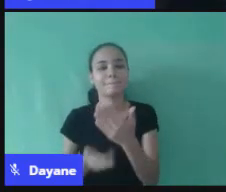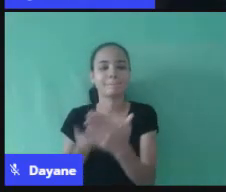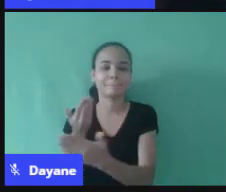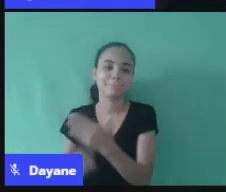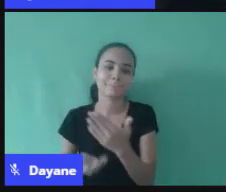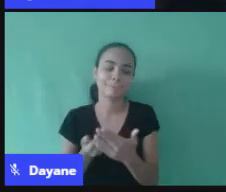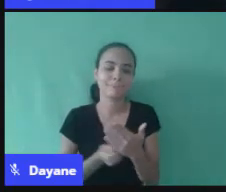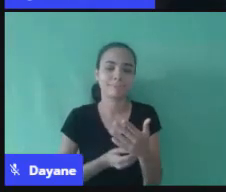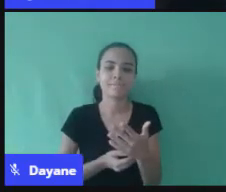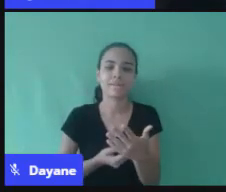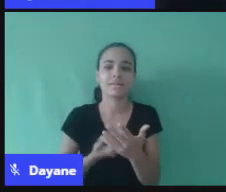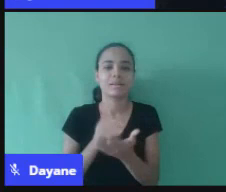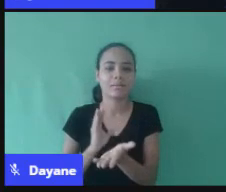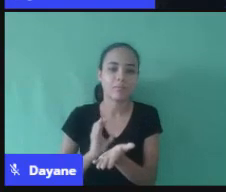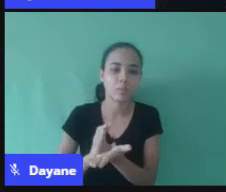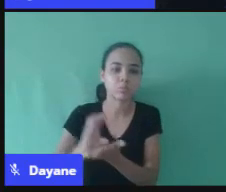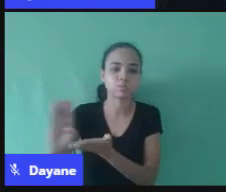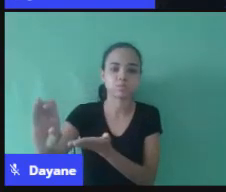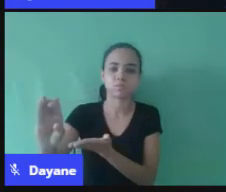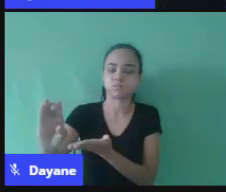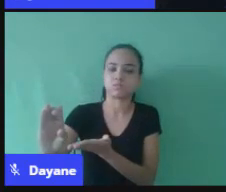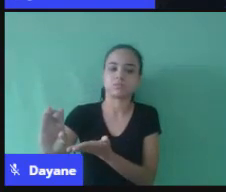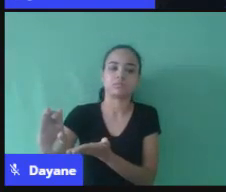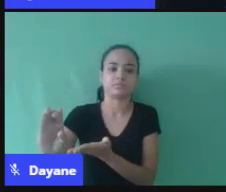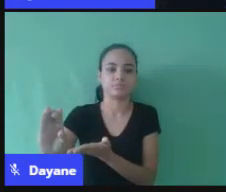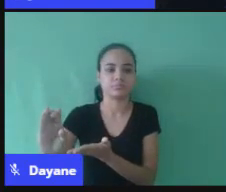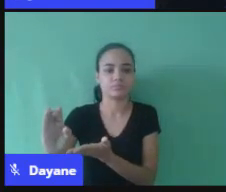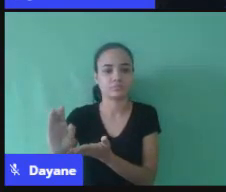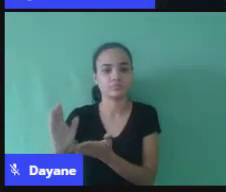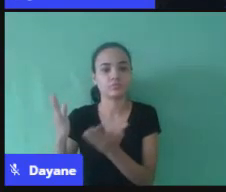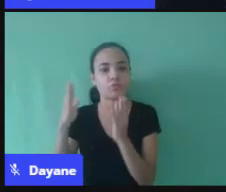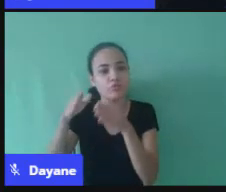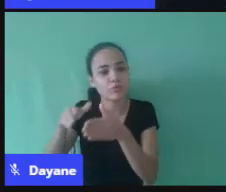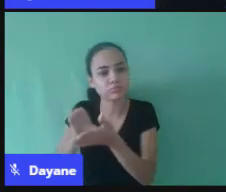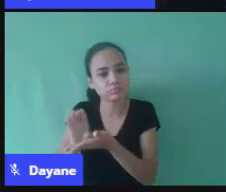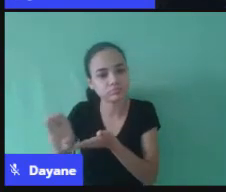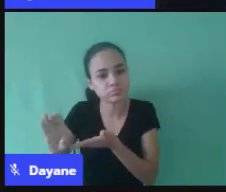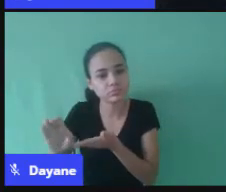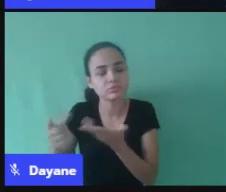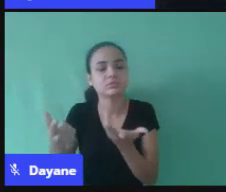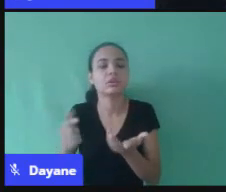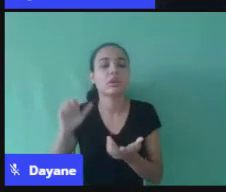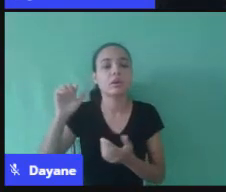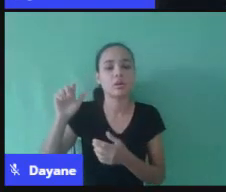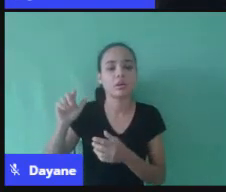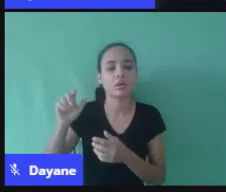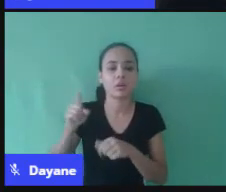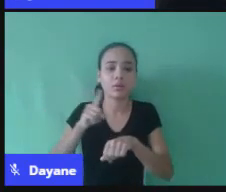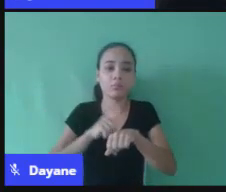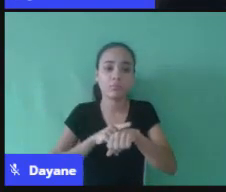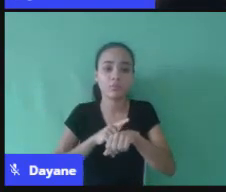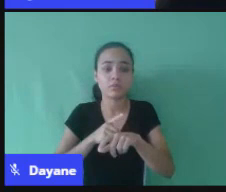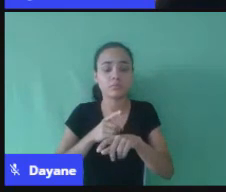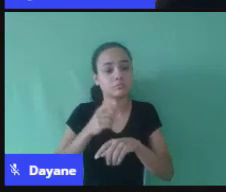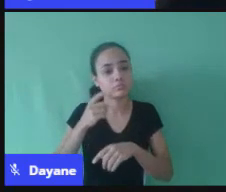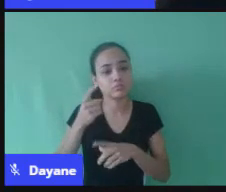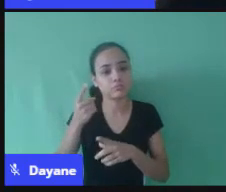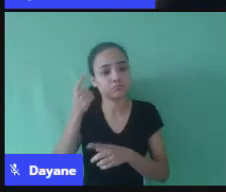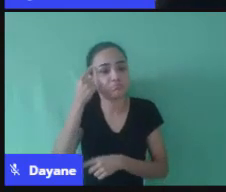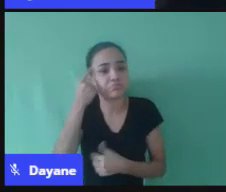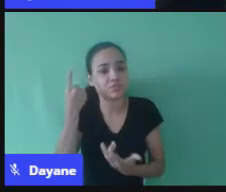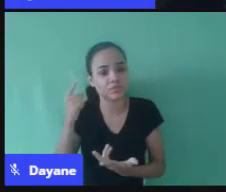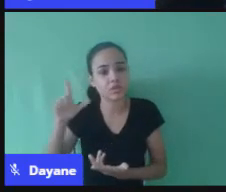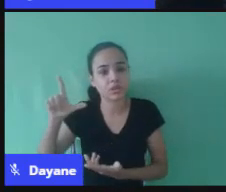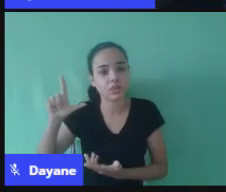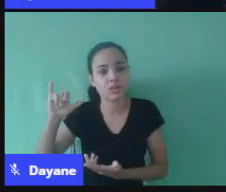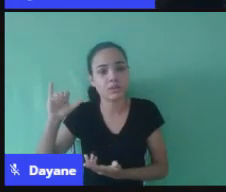mesmo, numa perspectiva liberal e neoliberal no nosso país, vamos somar aquilo que há de